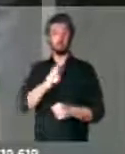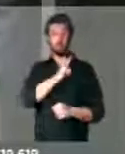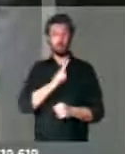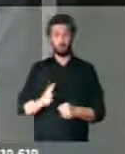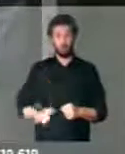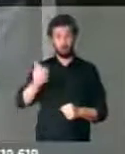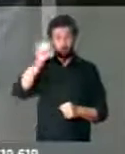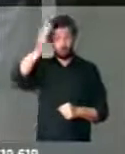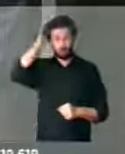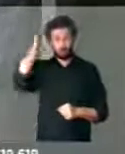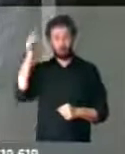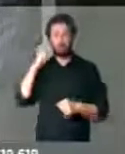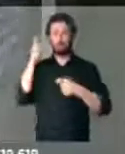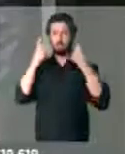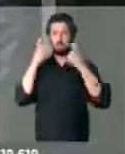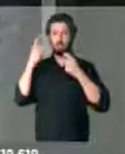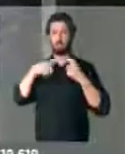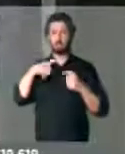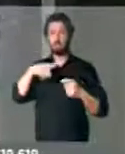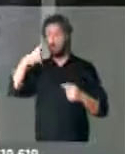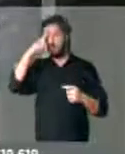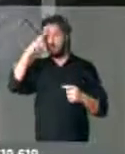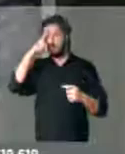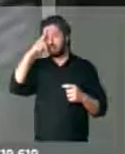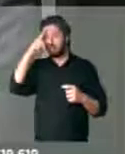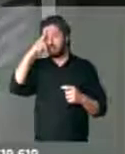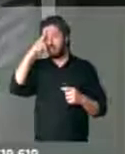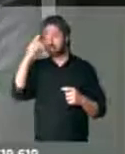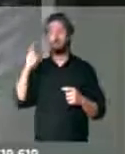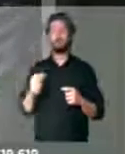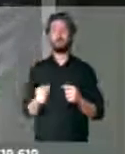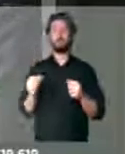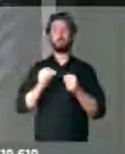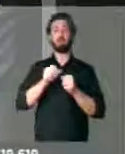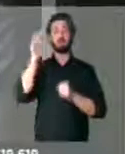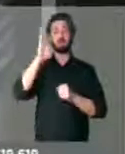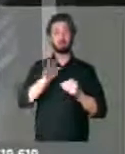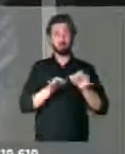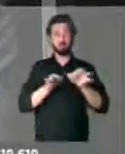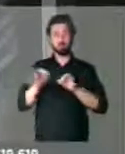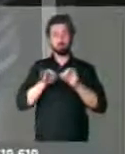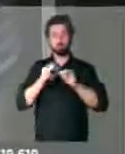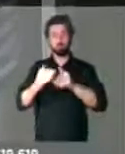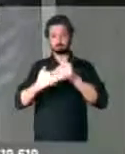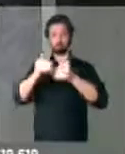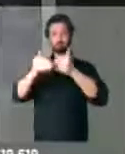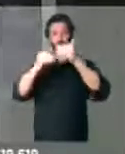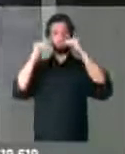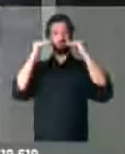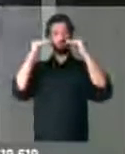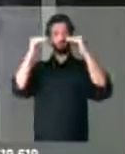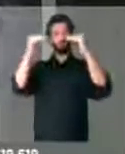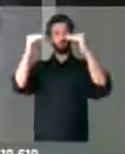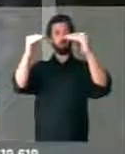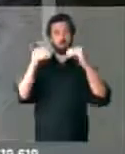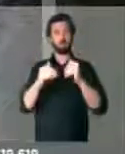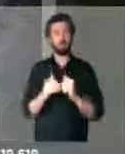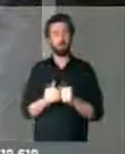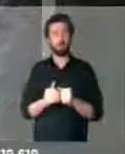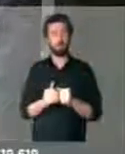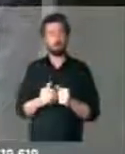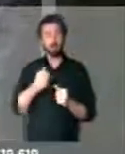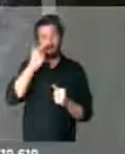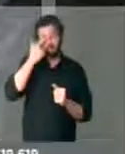governo Temer tem se preocupado diariamente em recolocar o país em linha de ascensão no gráfico do